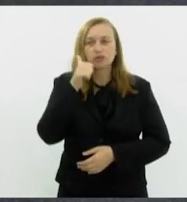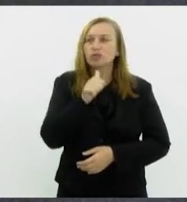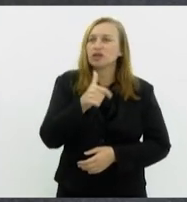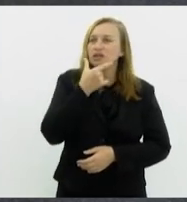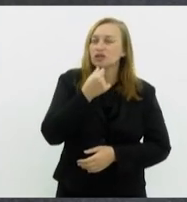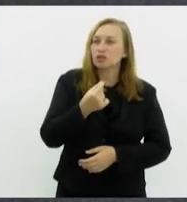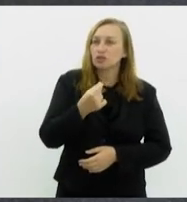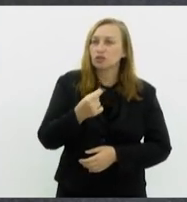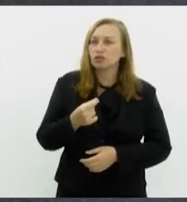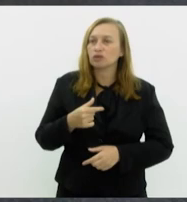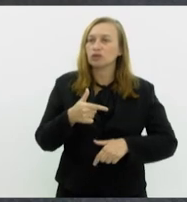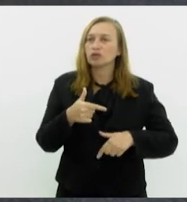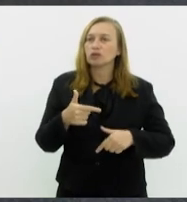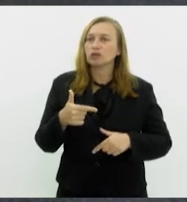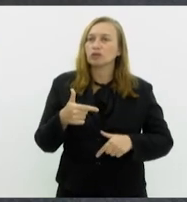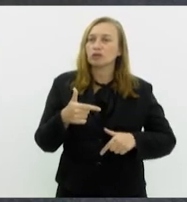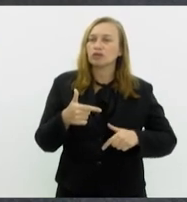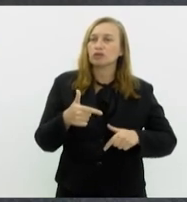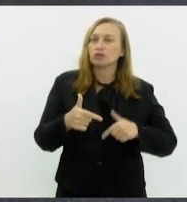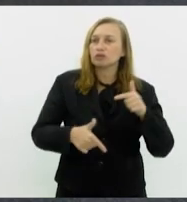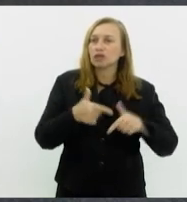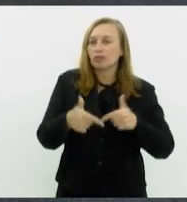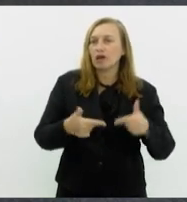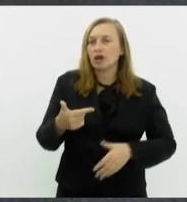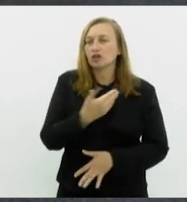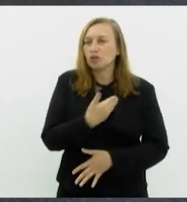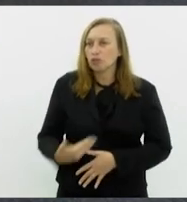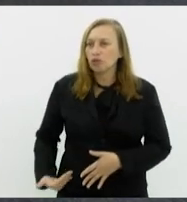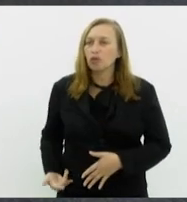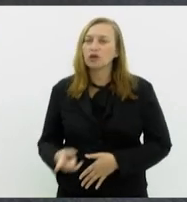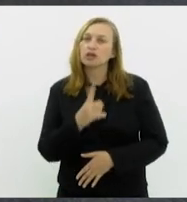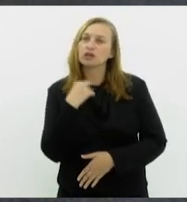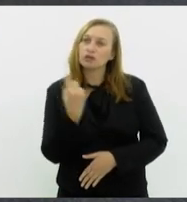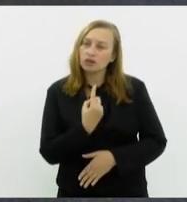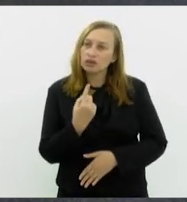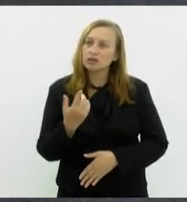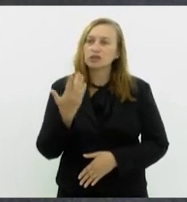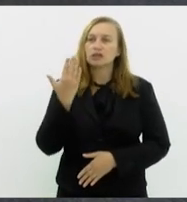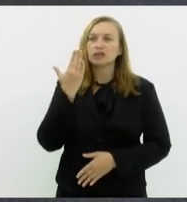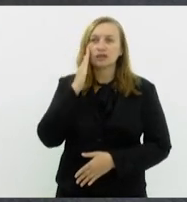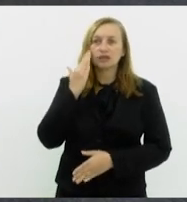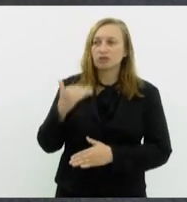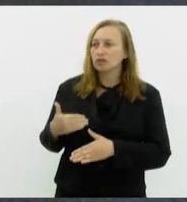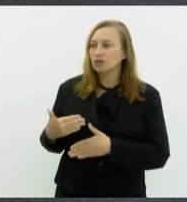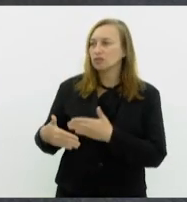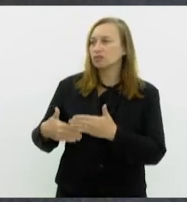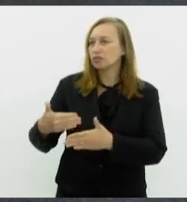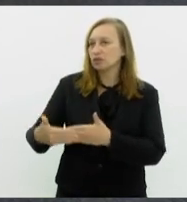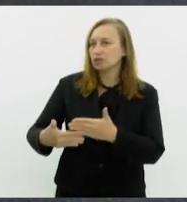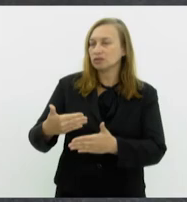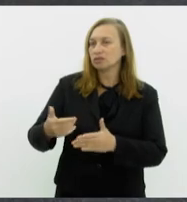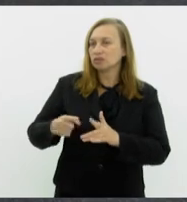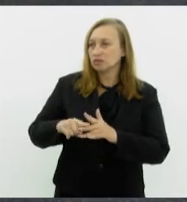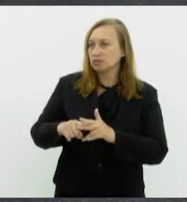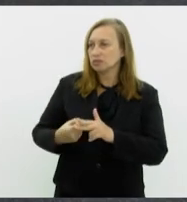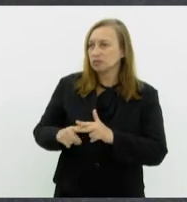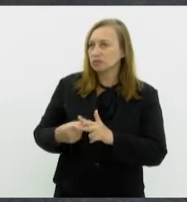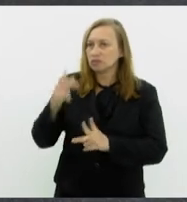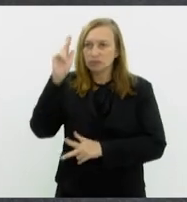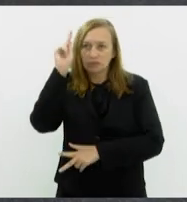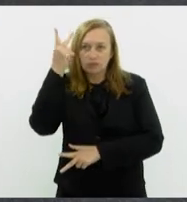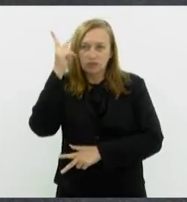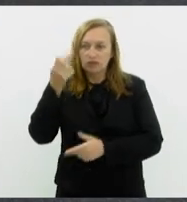no serviço público, porque nós entendemos que é um processo de reparação histórica em função de